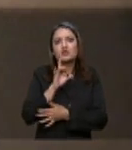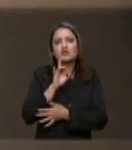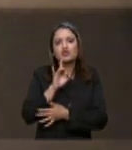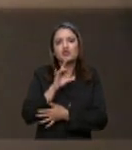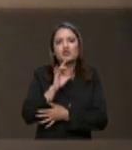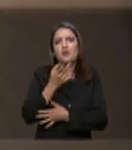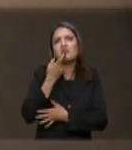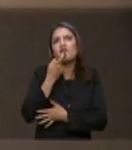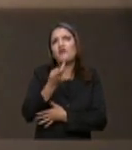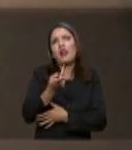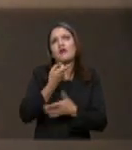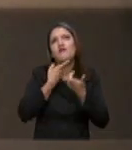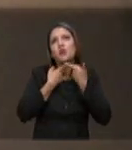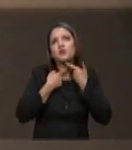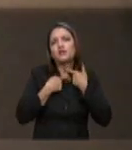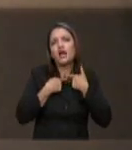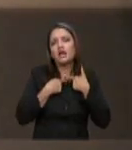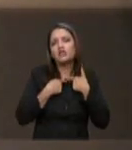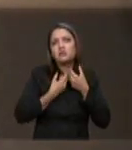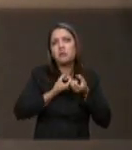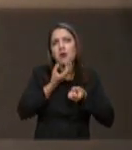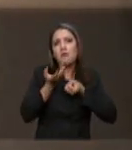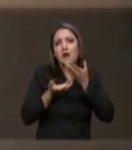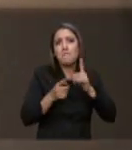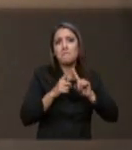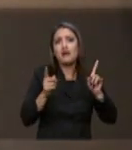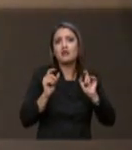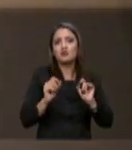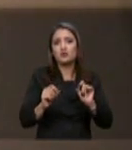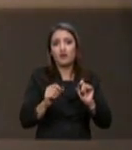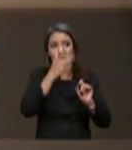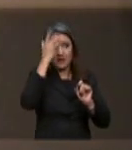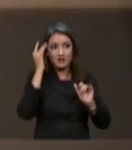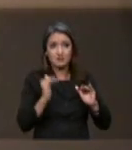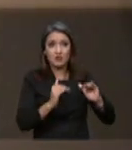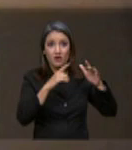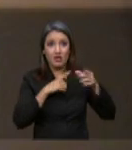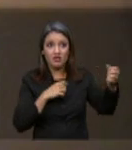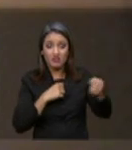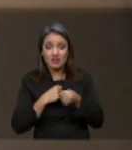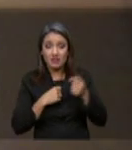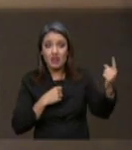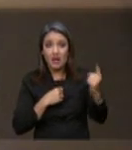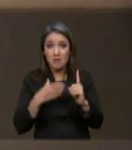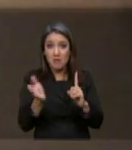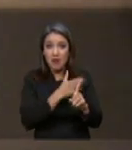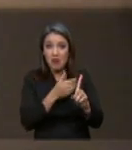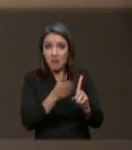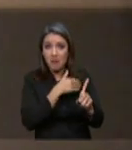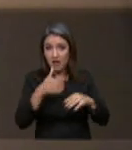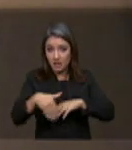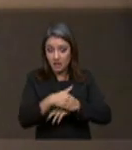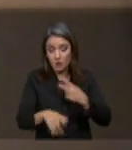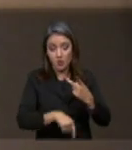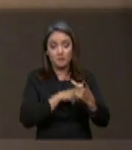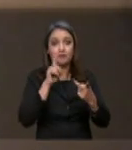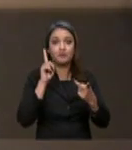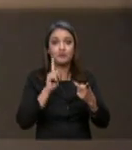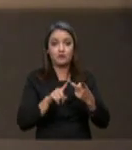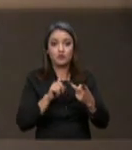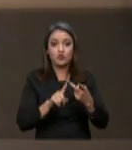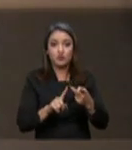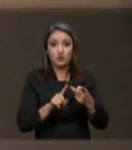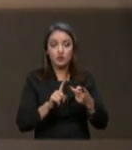revelação de desejo um autoridades constituídas sejam agredidas fisicamente na Rua Dois